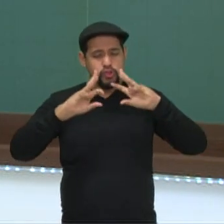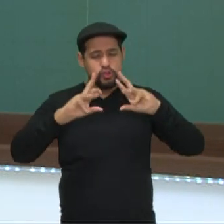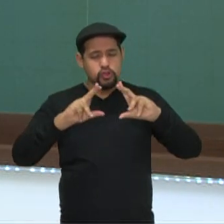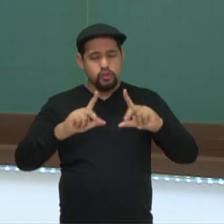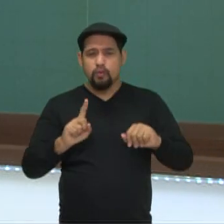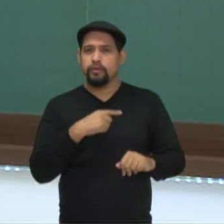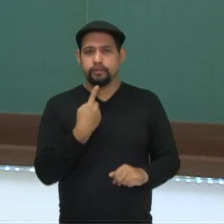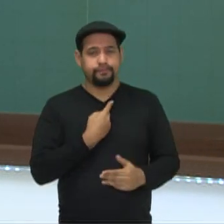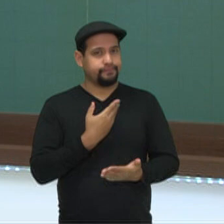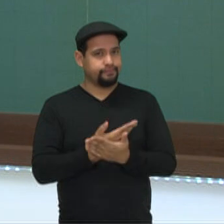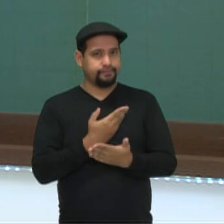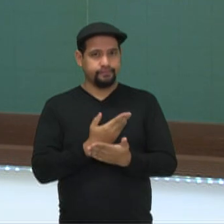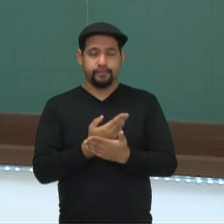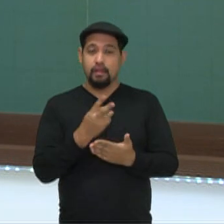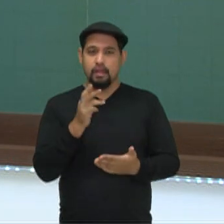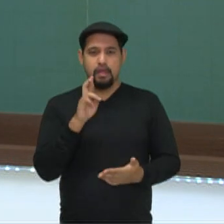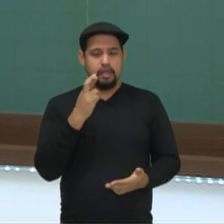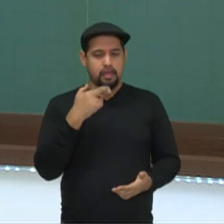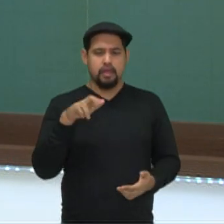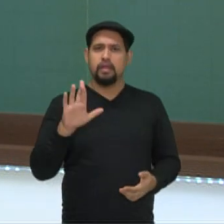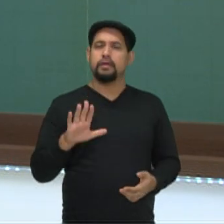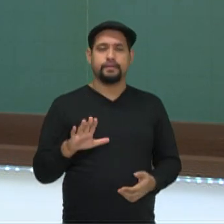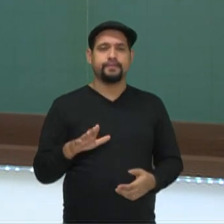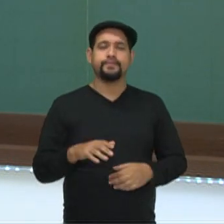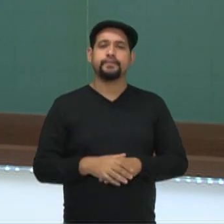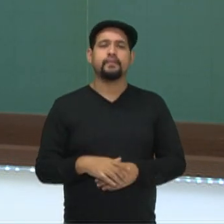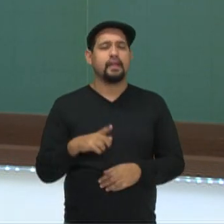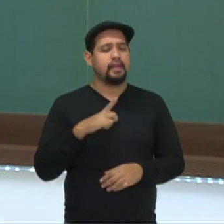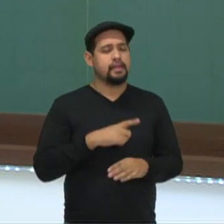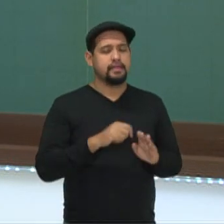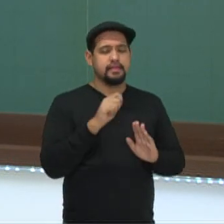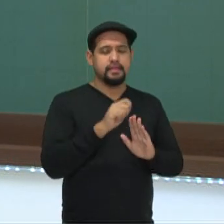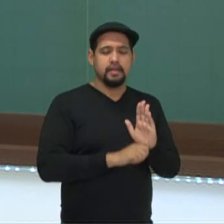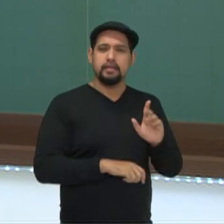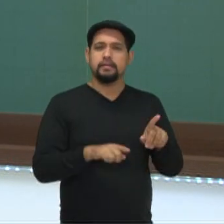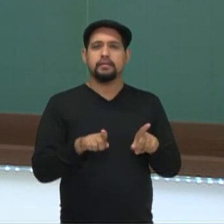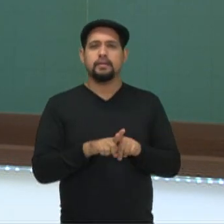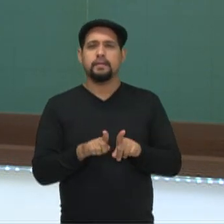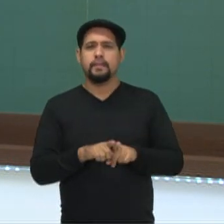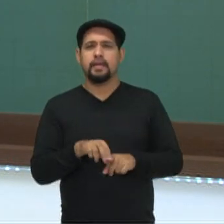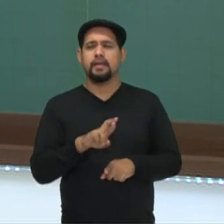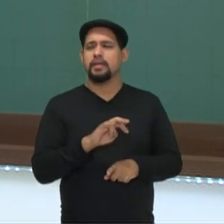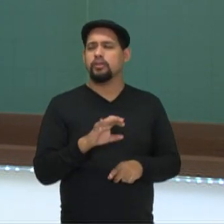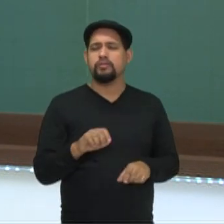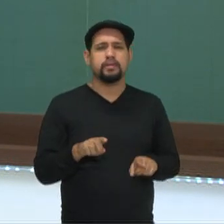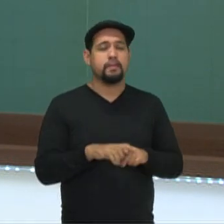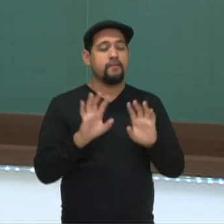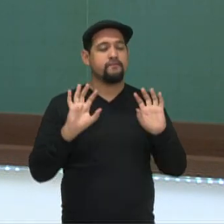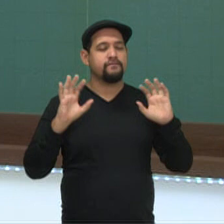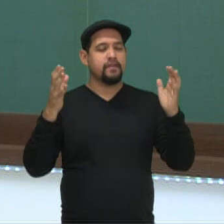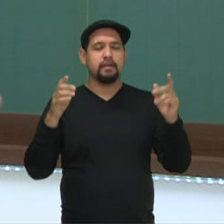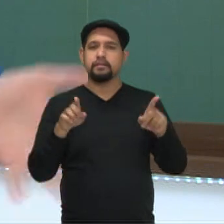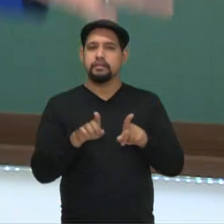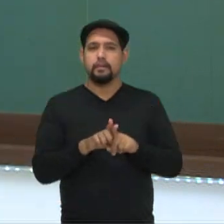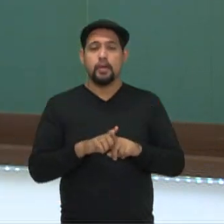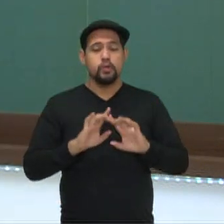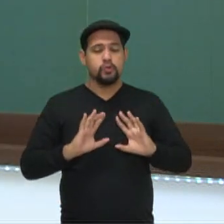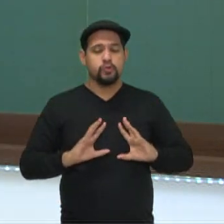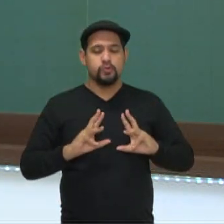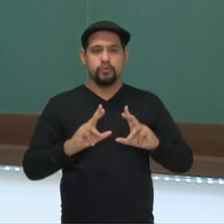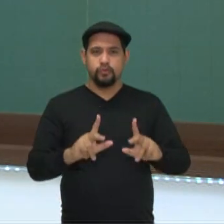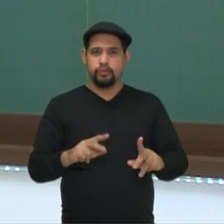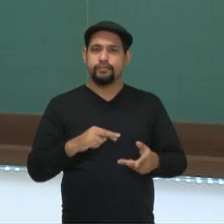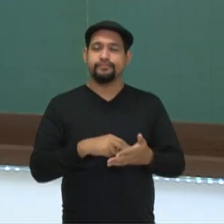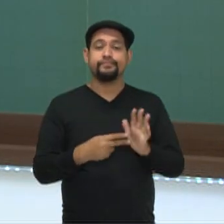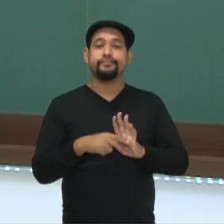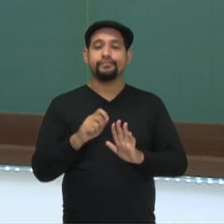nós estudamos no ensino religioso. Temos aulas sobre símbolos, textos, ritos, mitos, festa, calendários, tudo isso